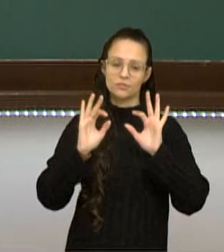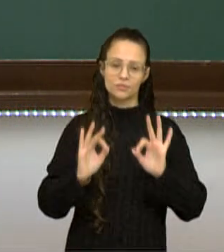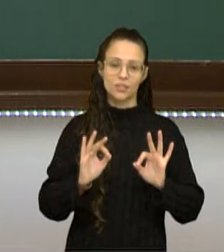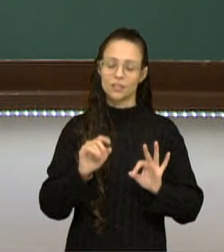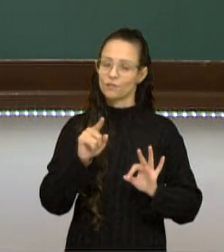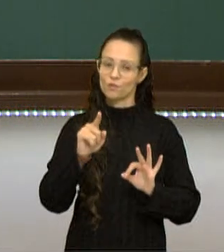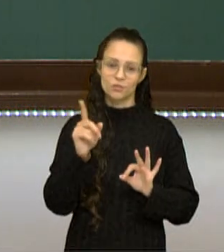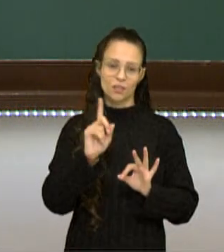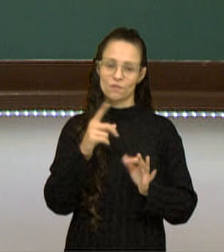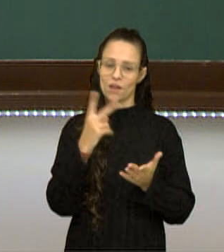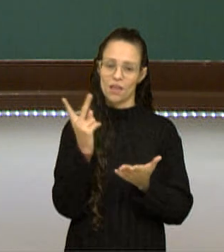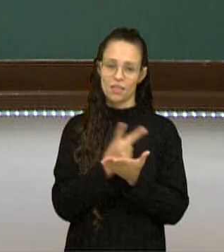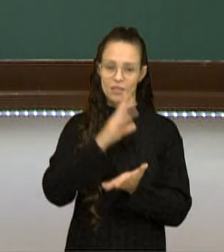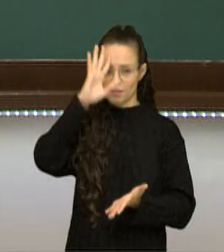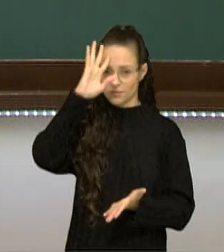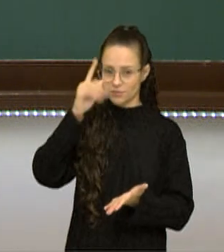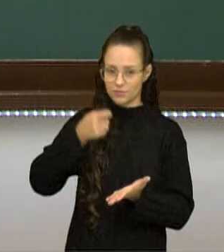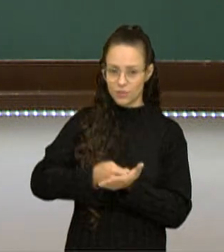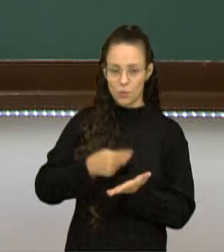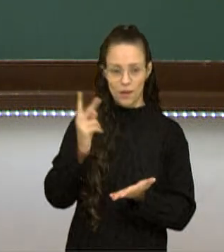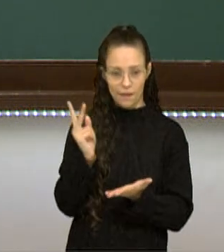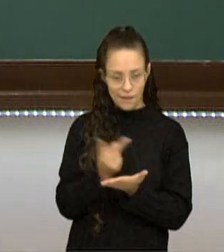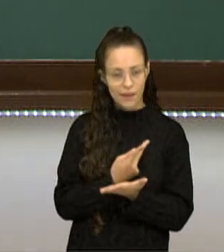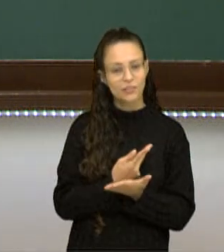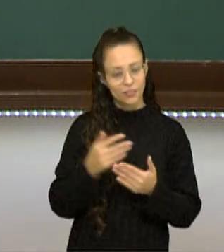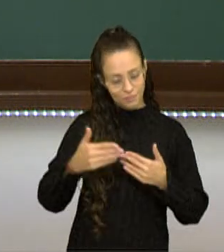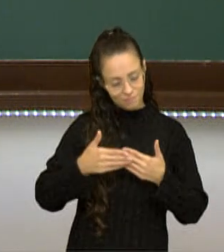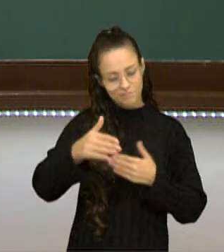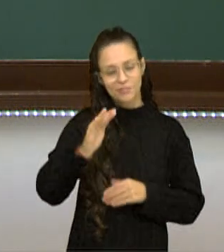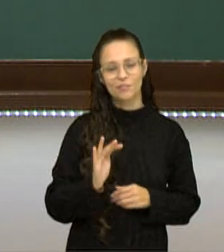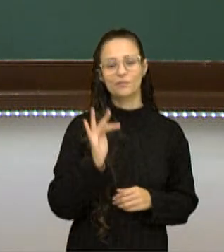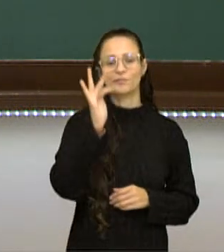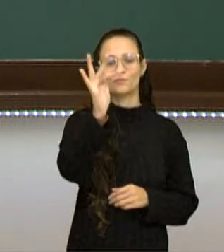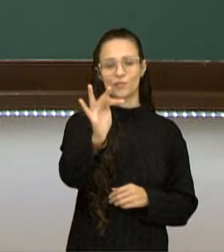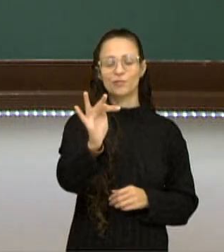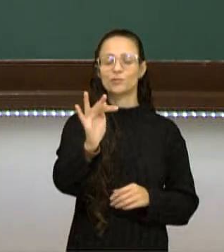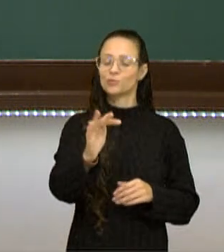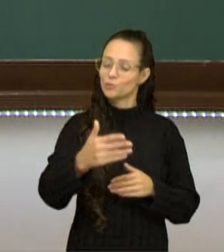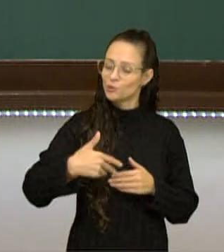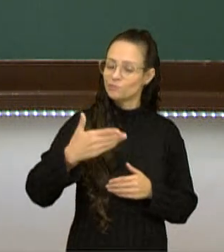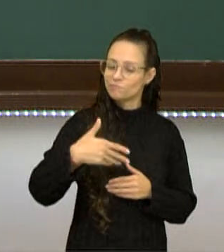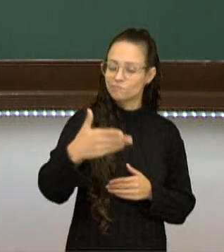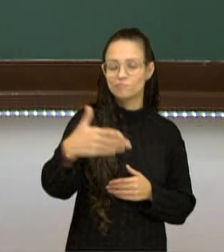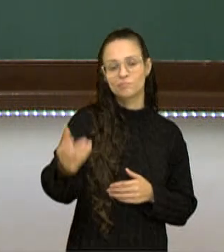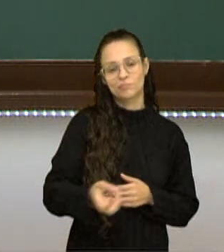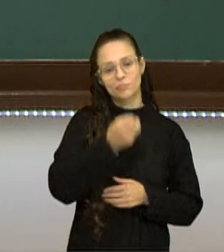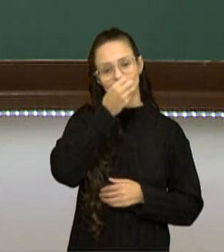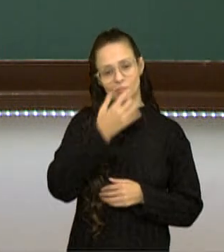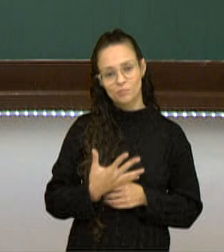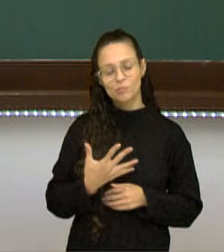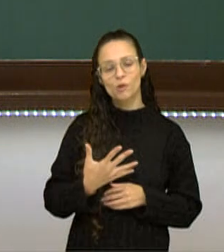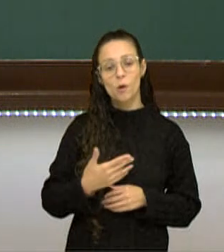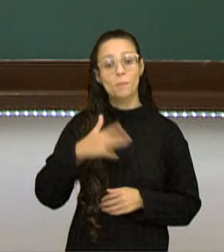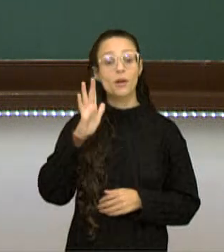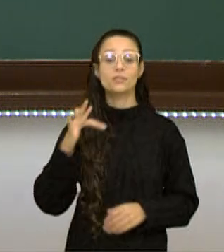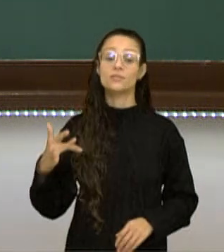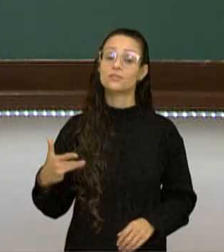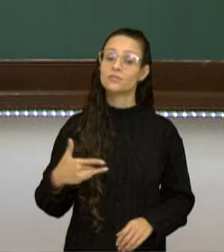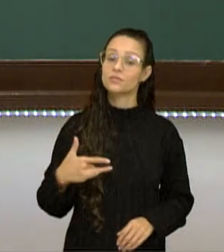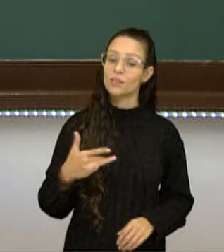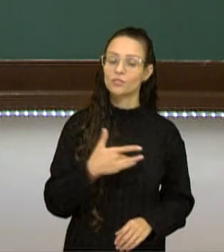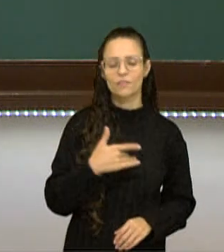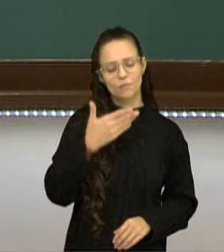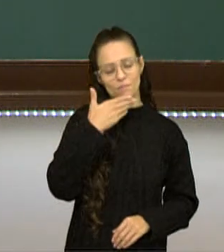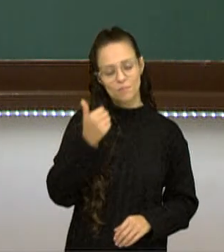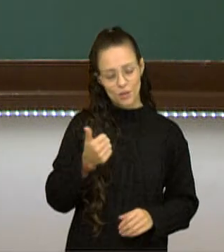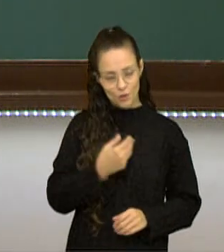não vai tomar nenhuma atitude precipitada e vai ter um futuro aí inteiro pela frente, né? Muito mais saudável, muito